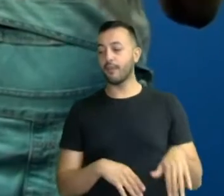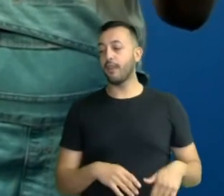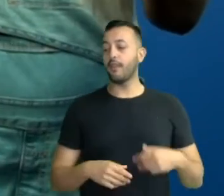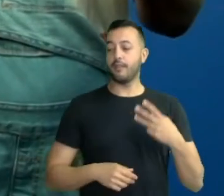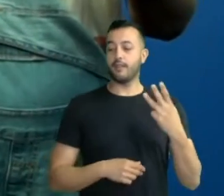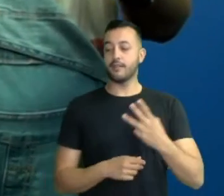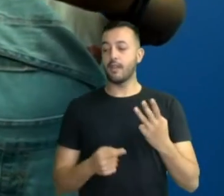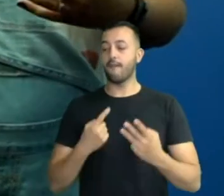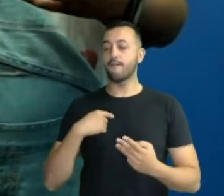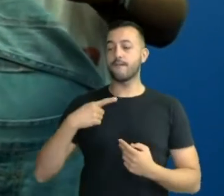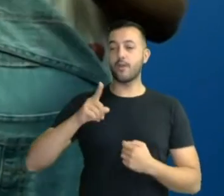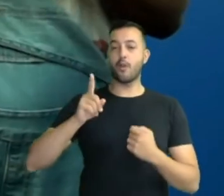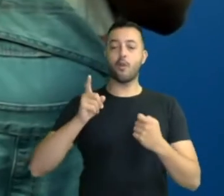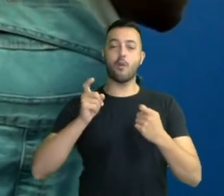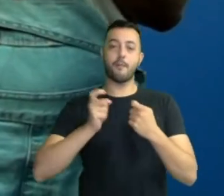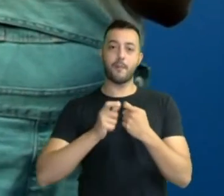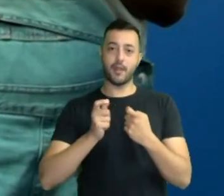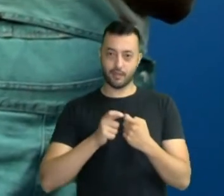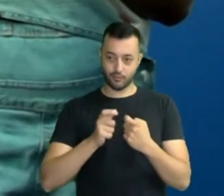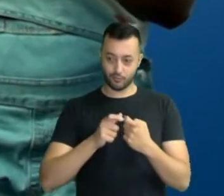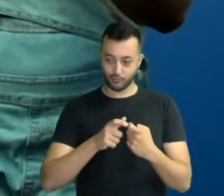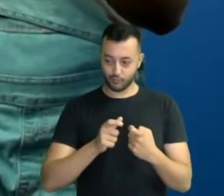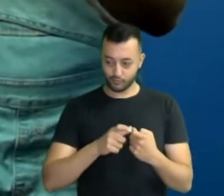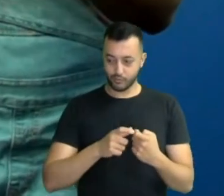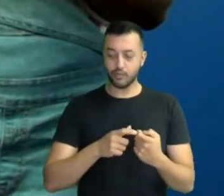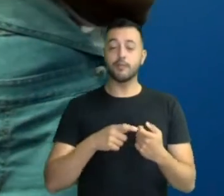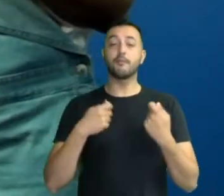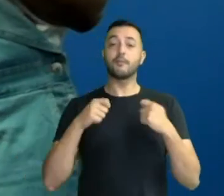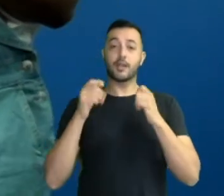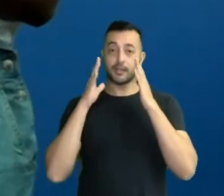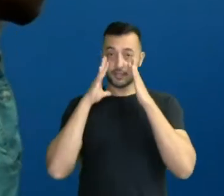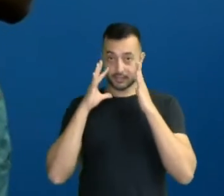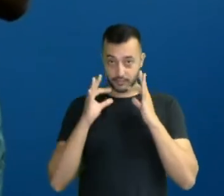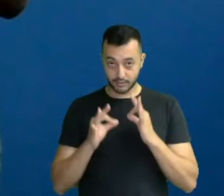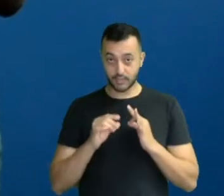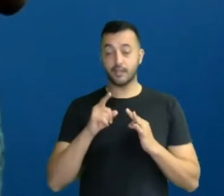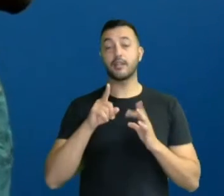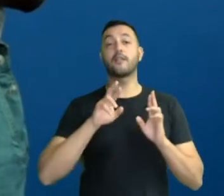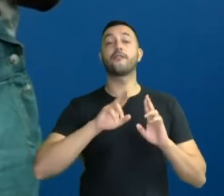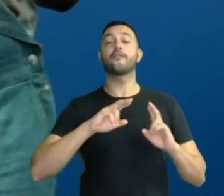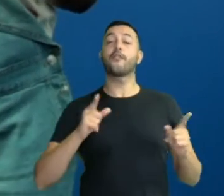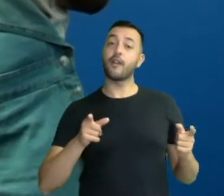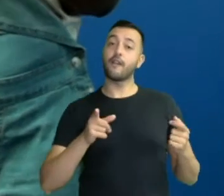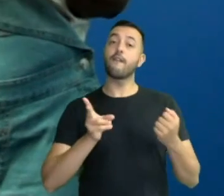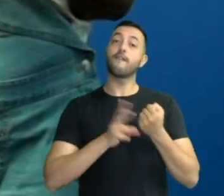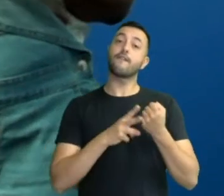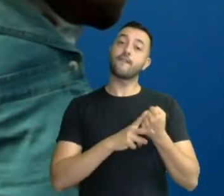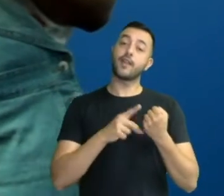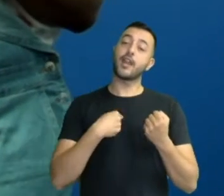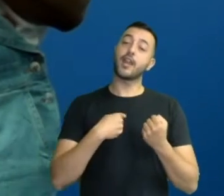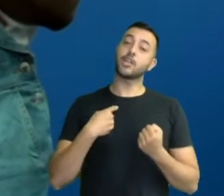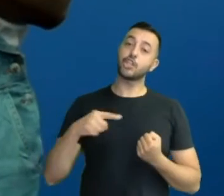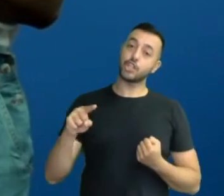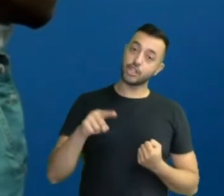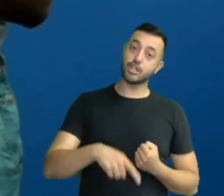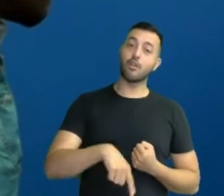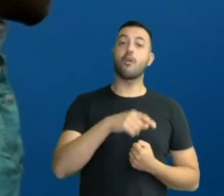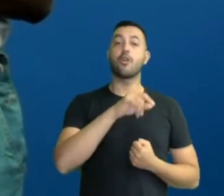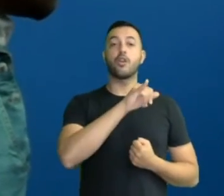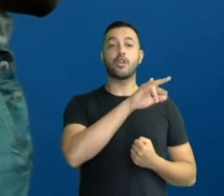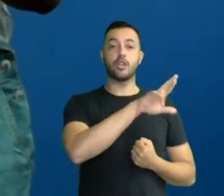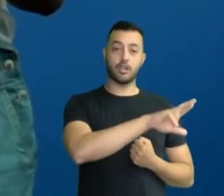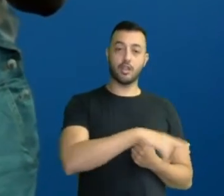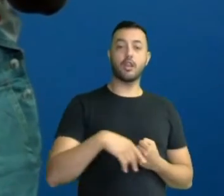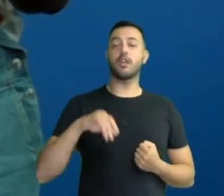eu estou indo a algum lugar. E aí a gente precisa prestar bastante atenção nessa diferença do verbo ir e do verbo ir-se.